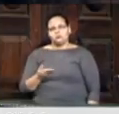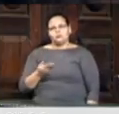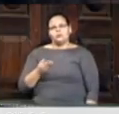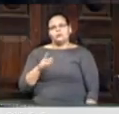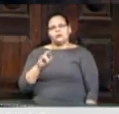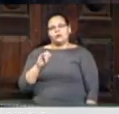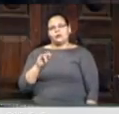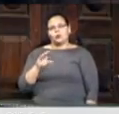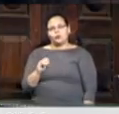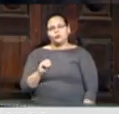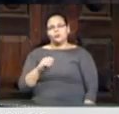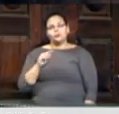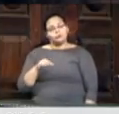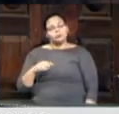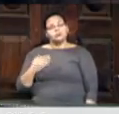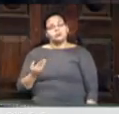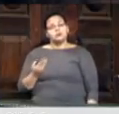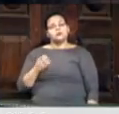Albim,